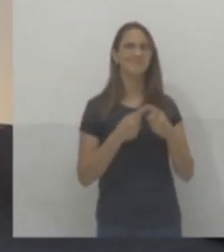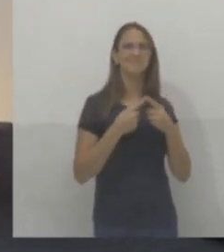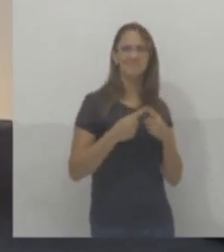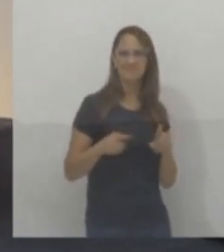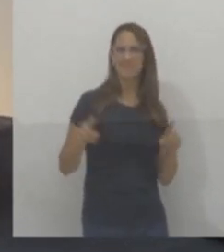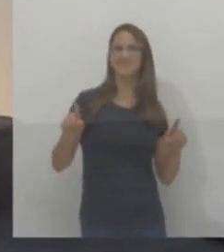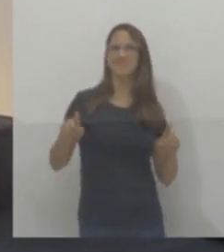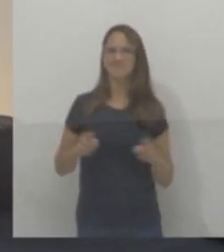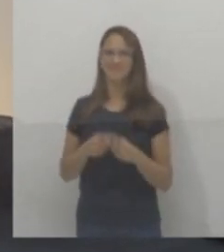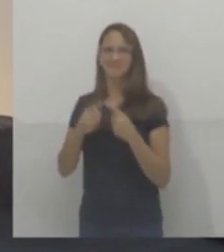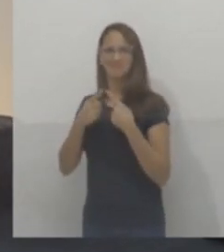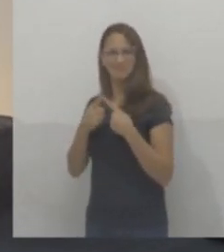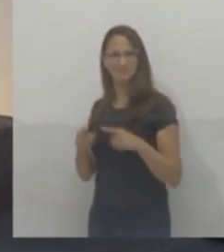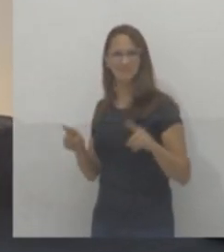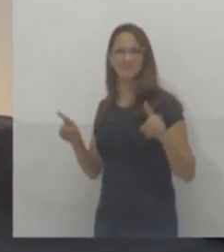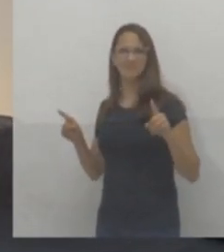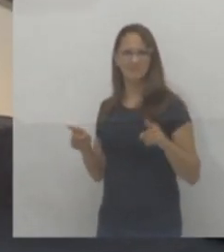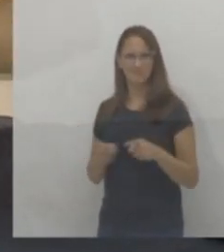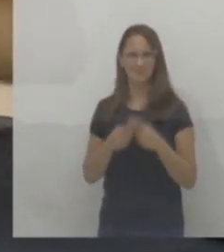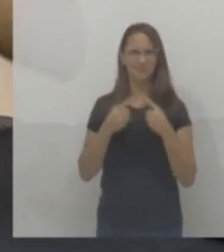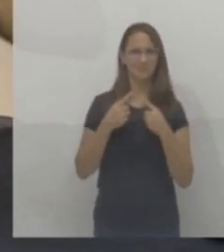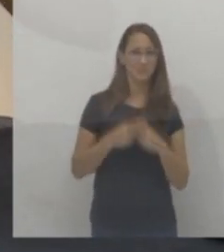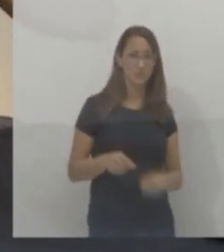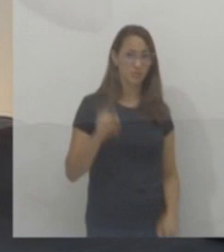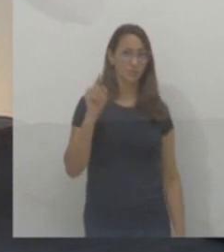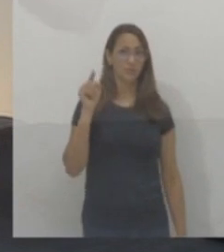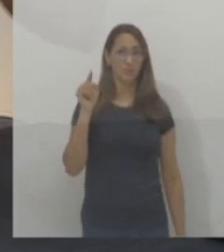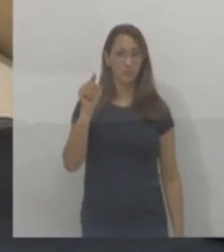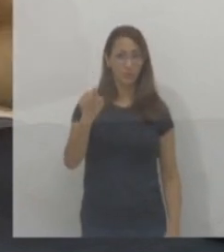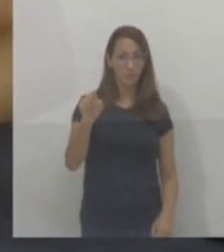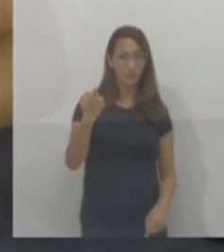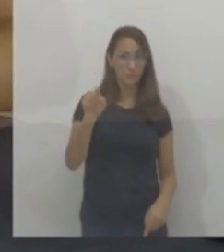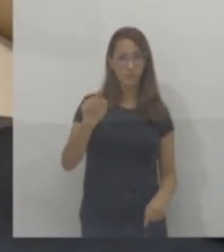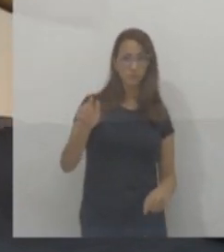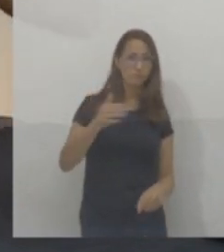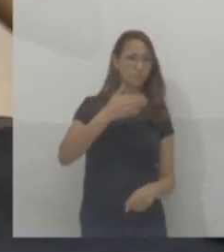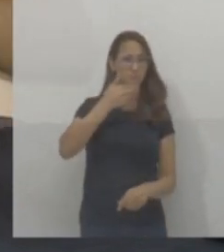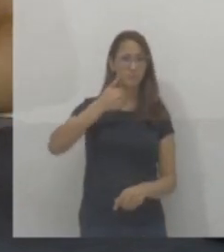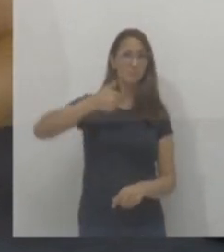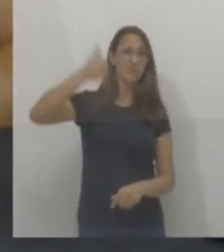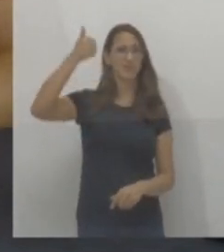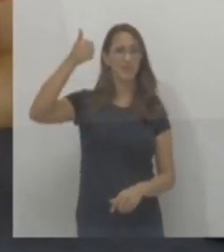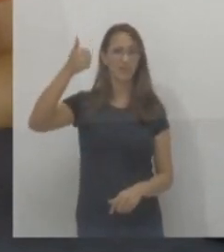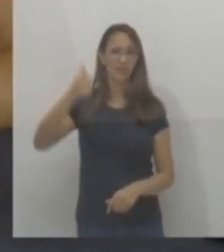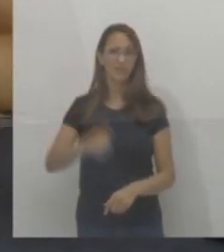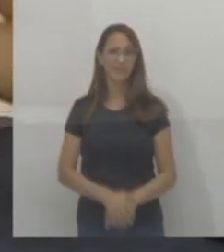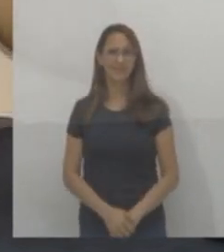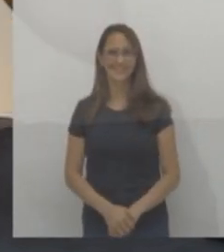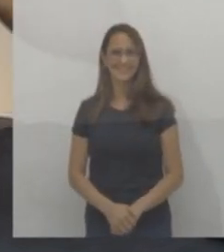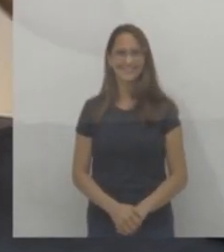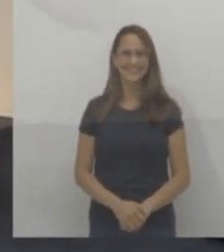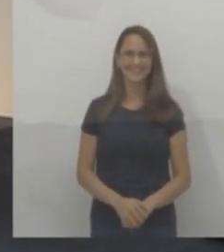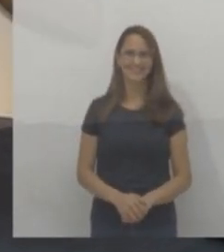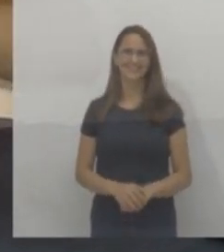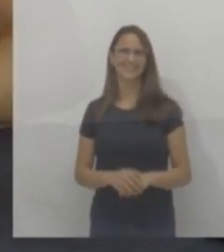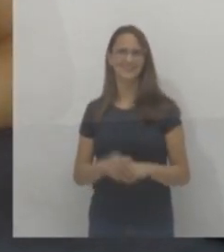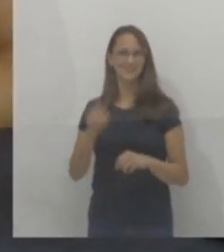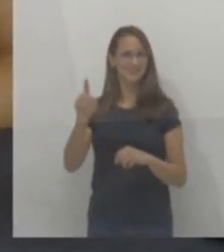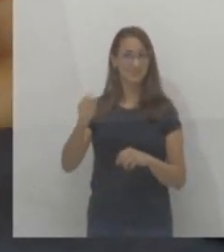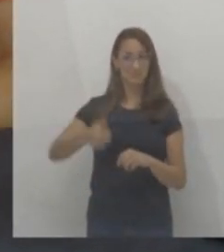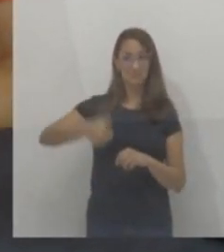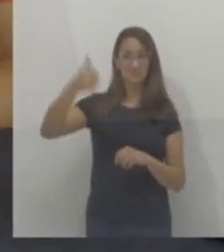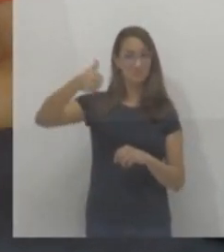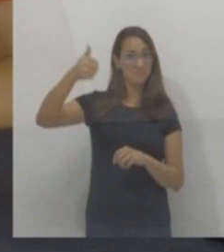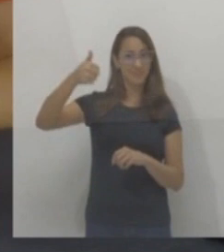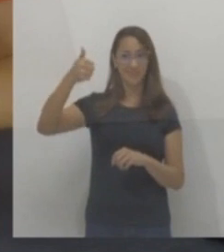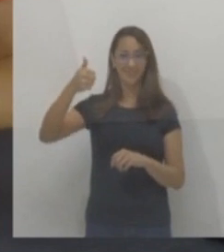You the best. You the best. Vocês são o melhor. E nada pode impedir de vocês conseguir aquilo que